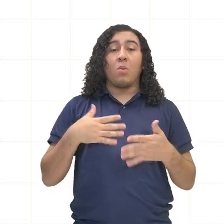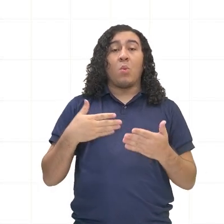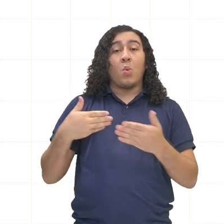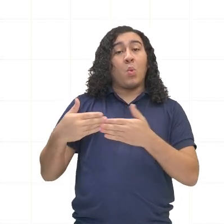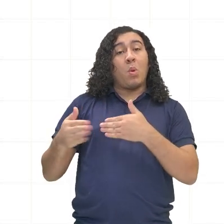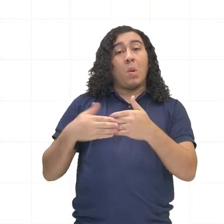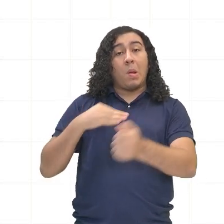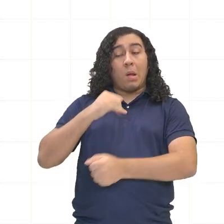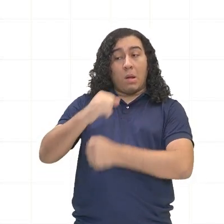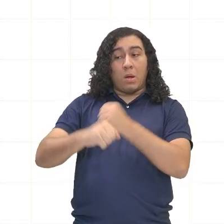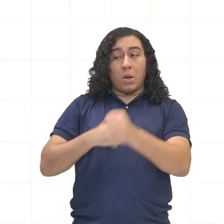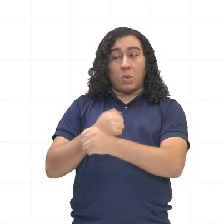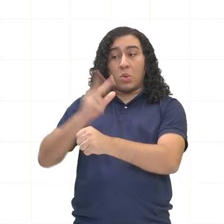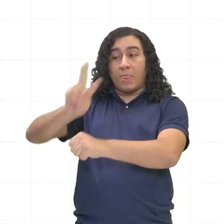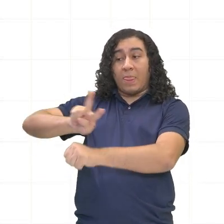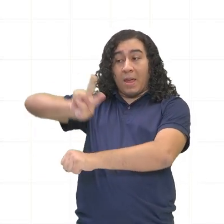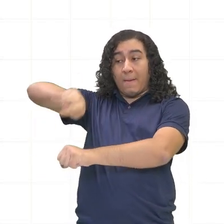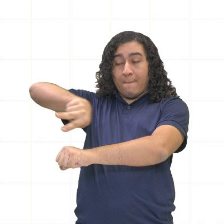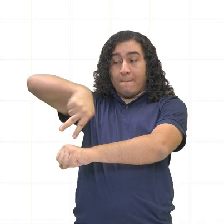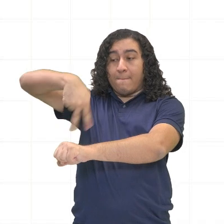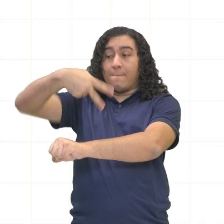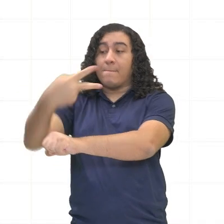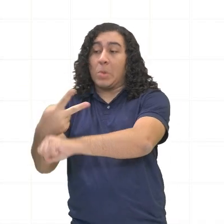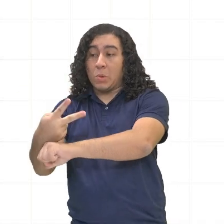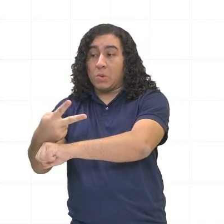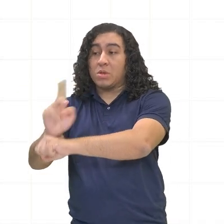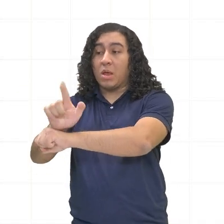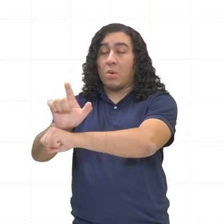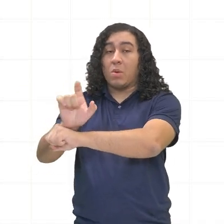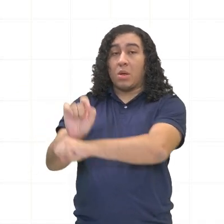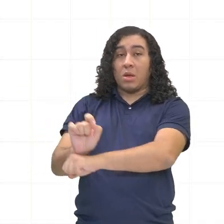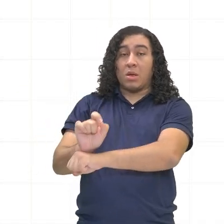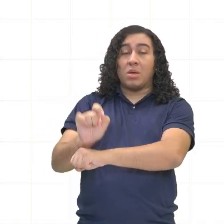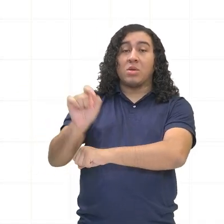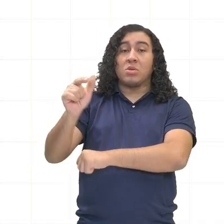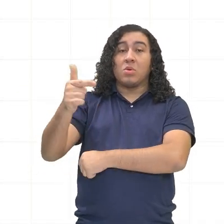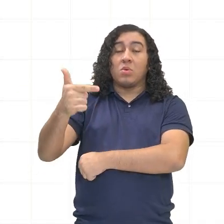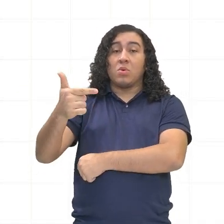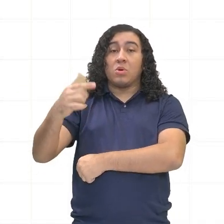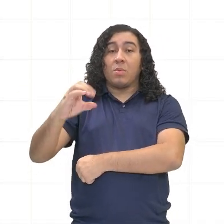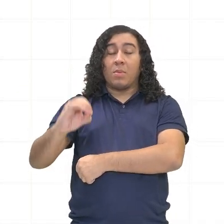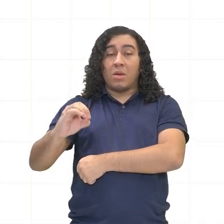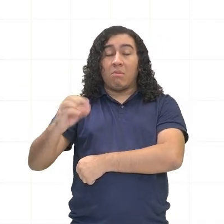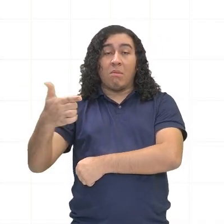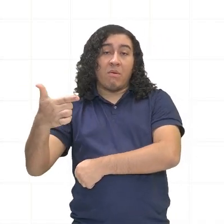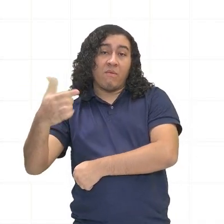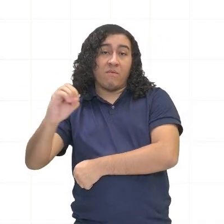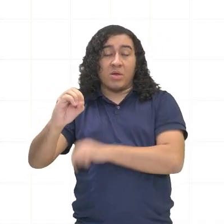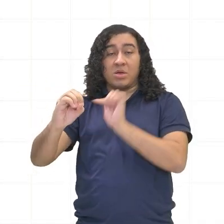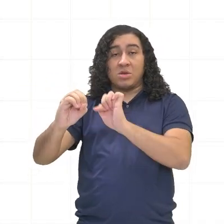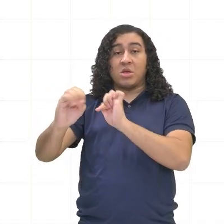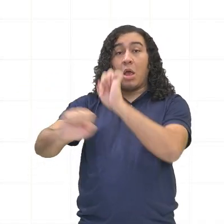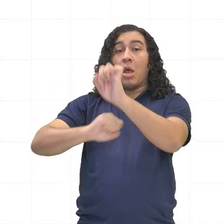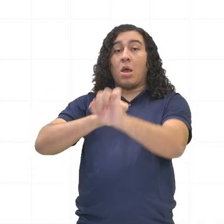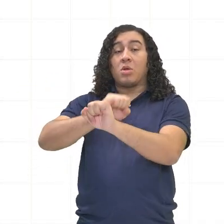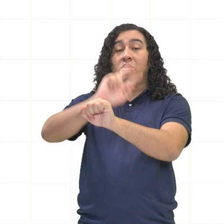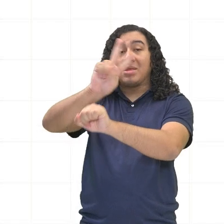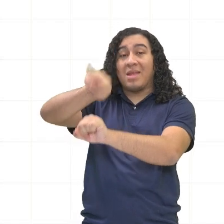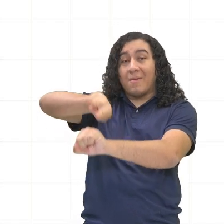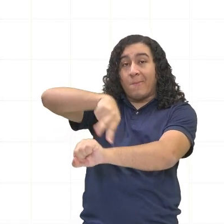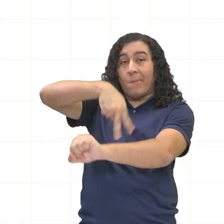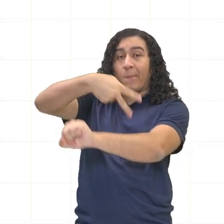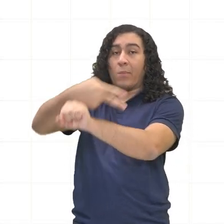2024, 2025, são 2020, né, anos após